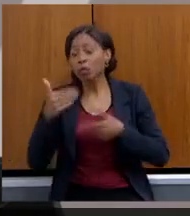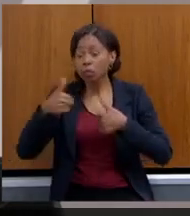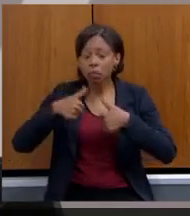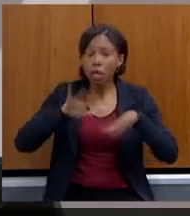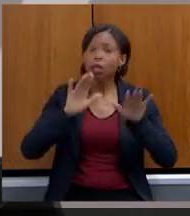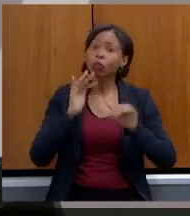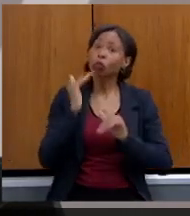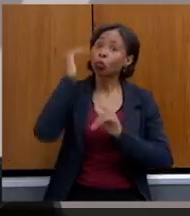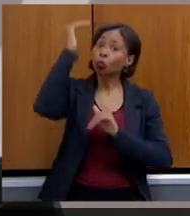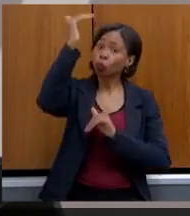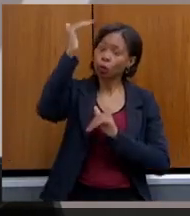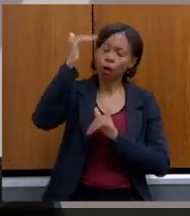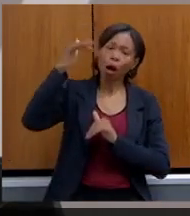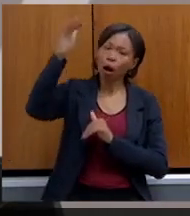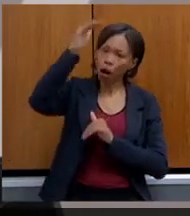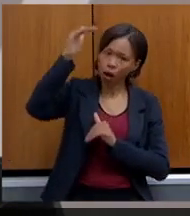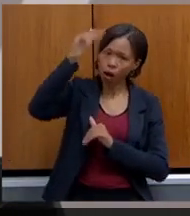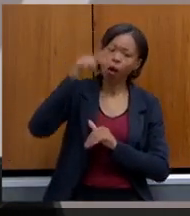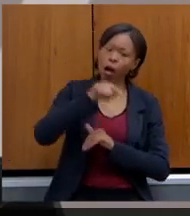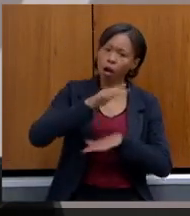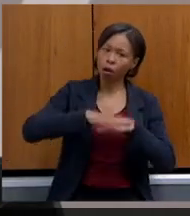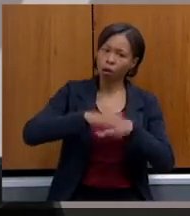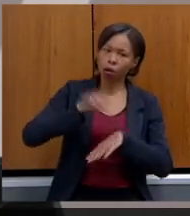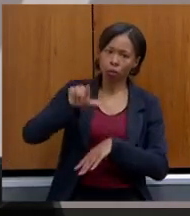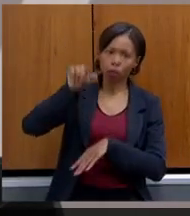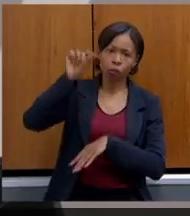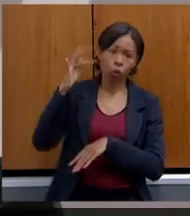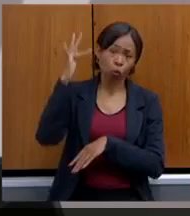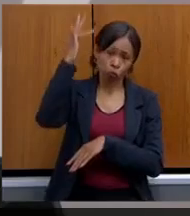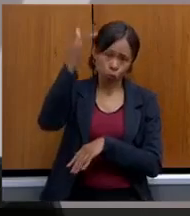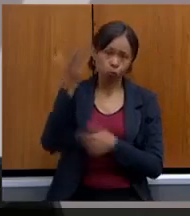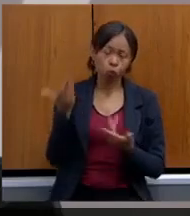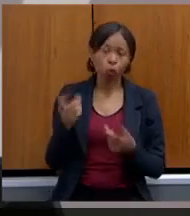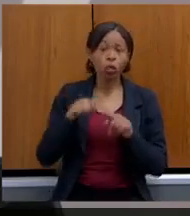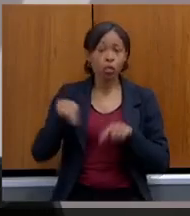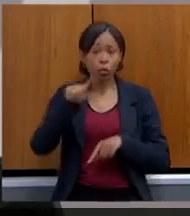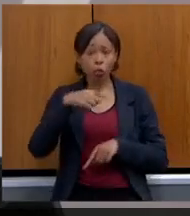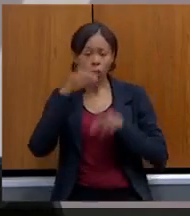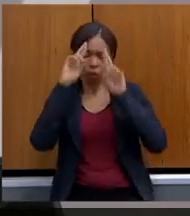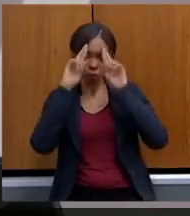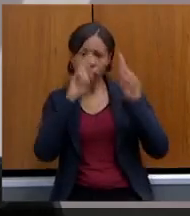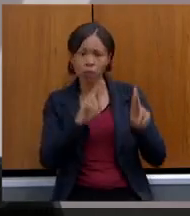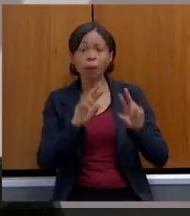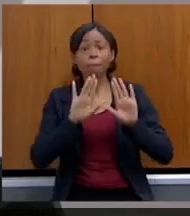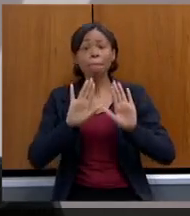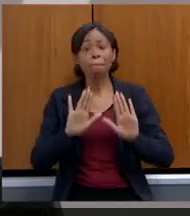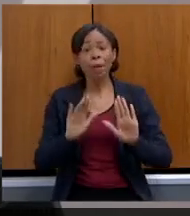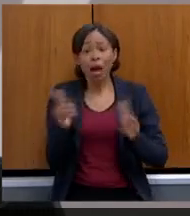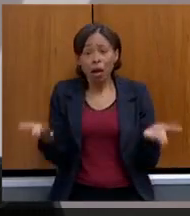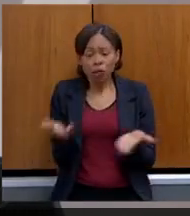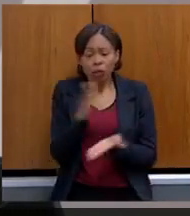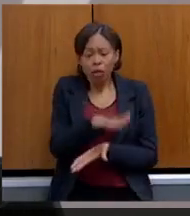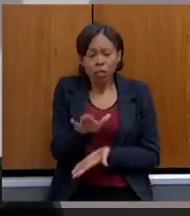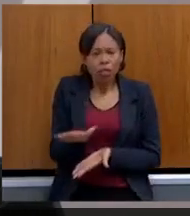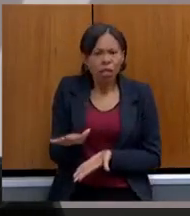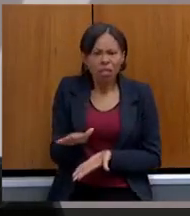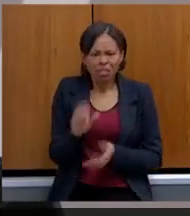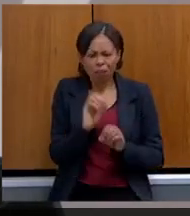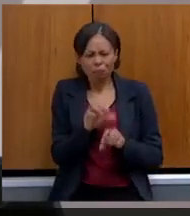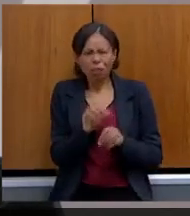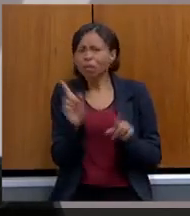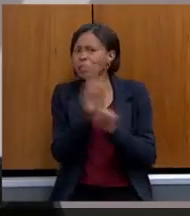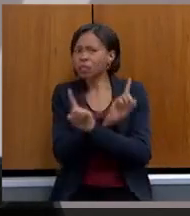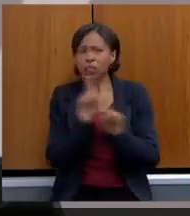que a jovem ela se conhecer ela vai escolher vai ter um livro A Bíblia escolher o que ela quer e a gente vai respeitar que eu não vão mexer com criança Esquece